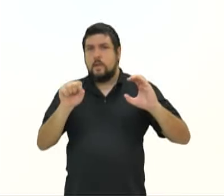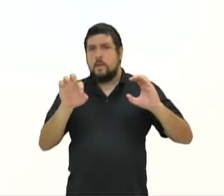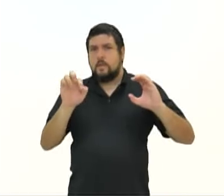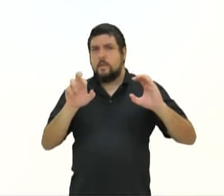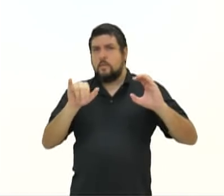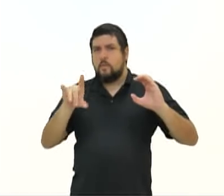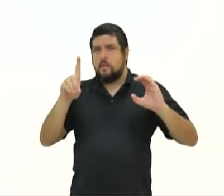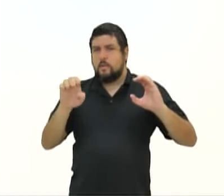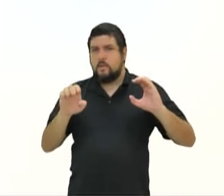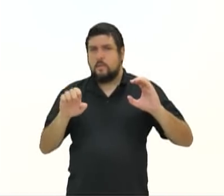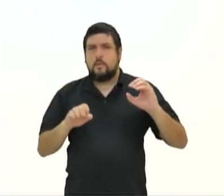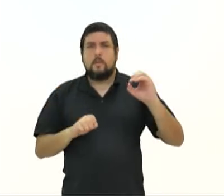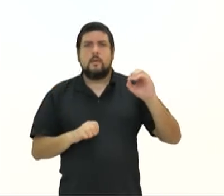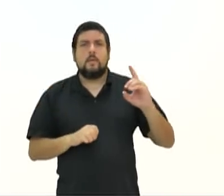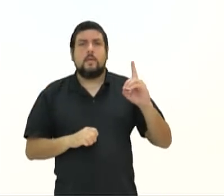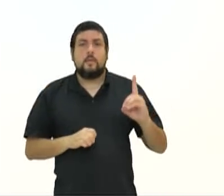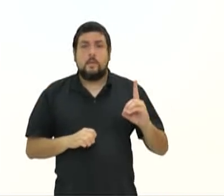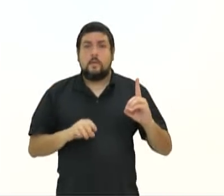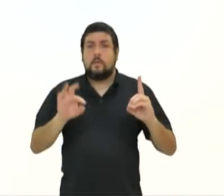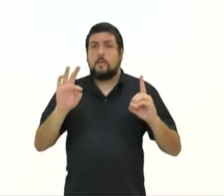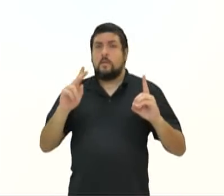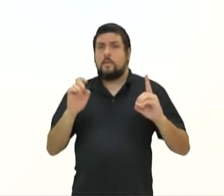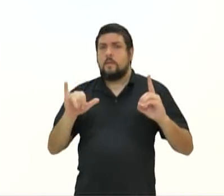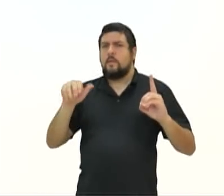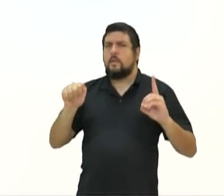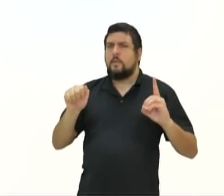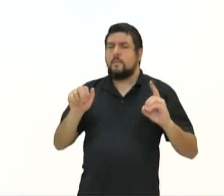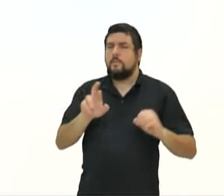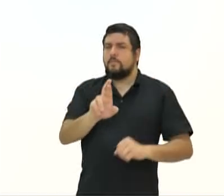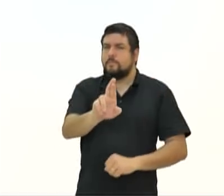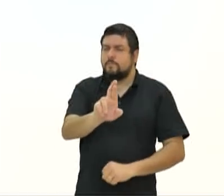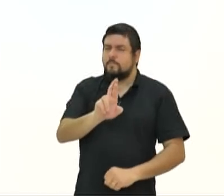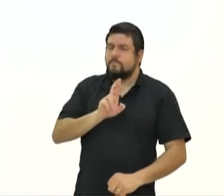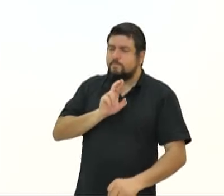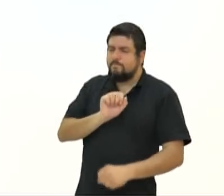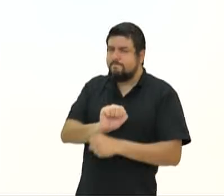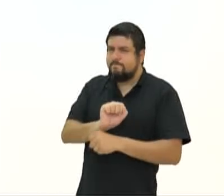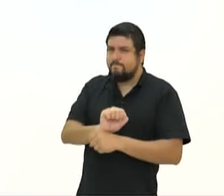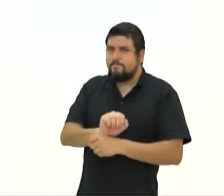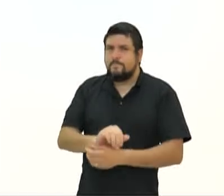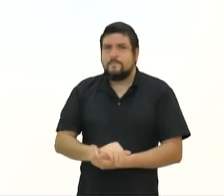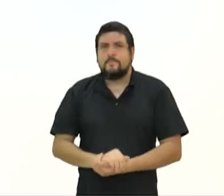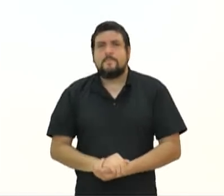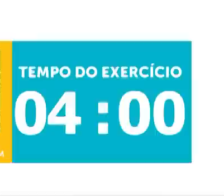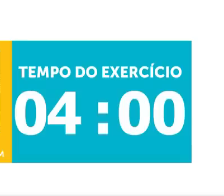asteroide. E letra D, Theia. Responde no seu caderno e daqui a pouquinho eu volto.